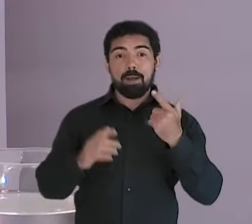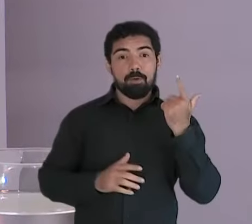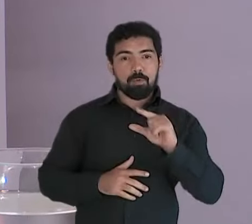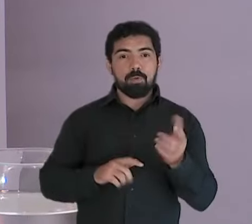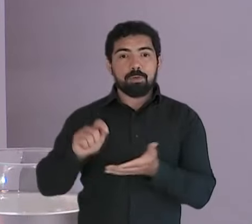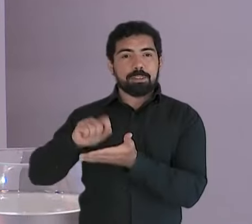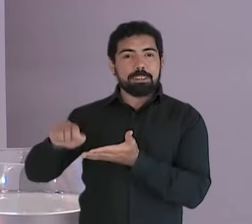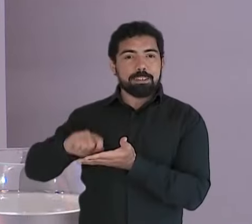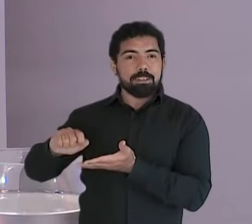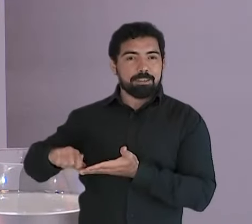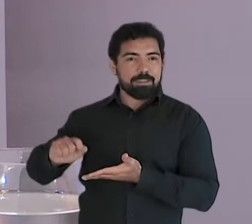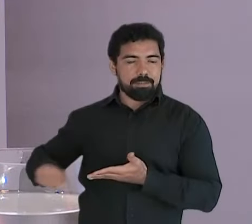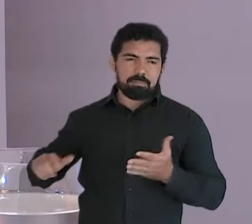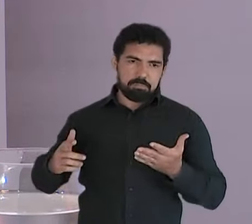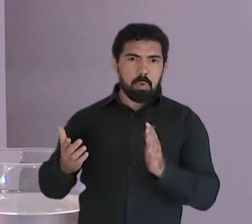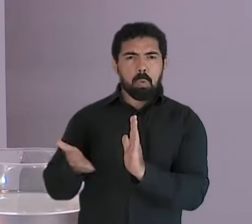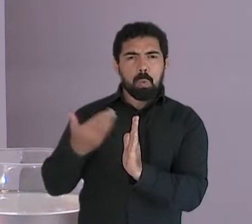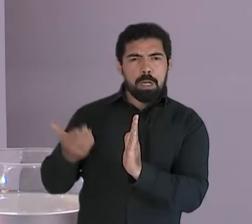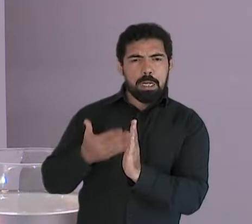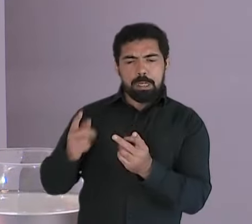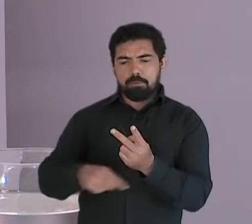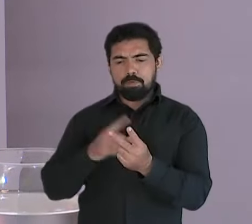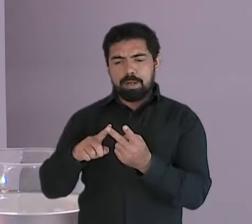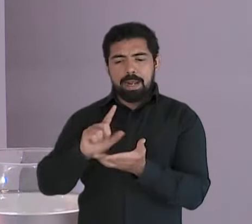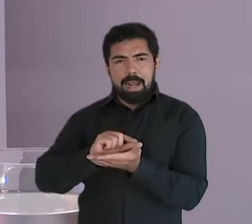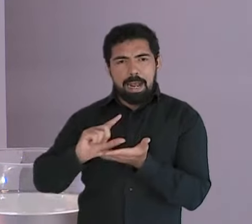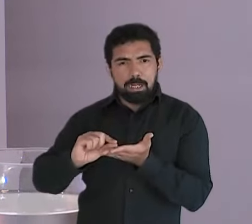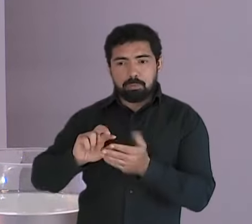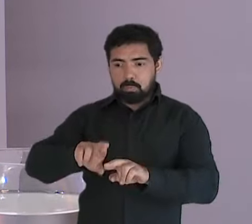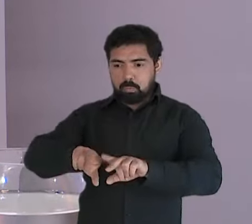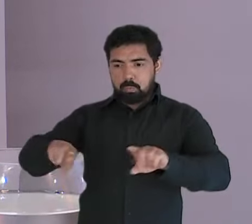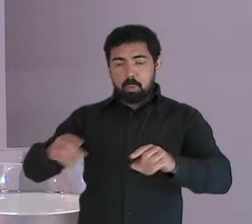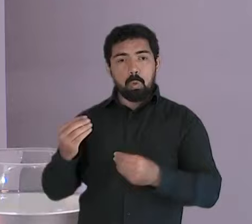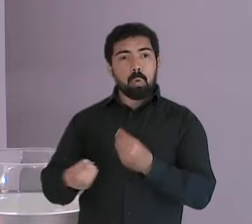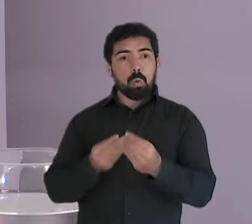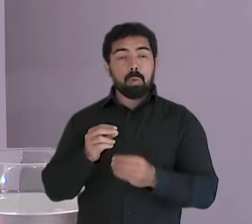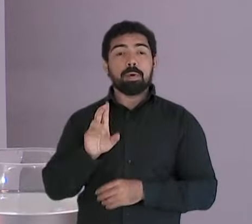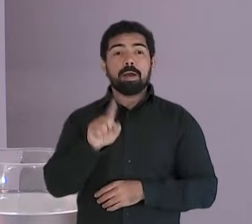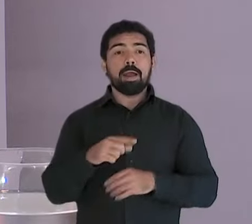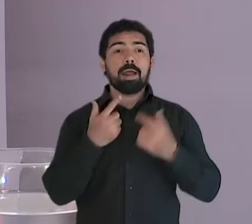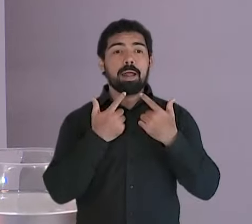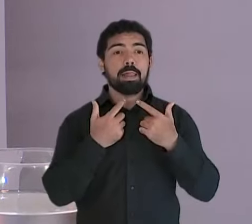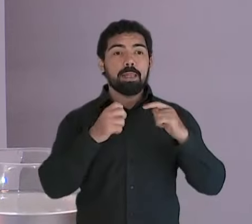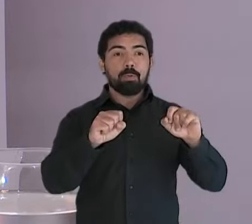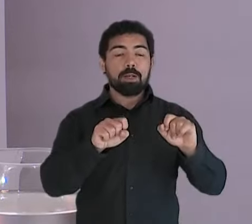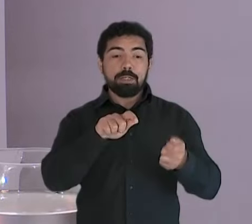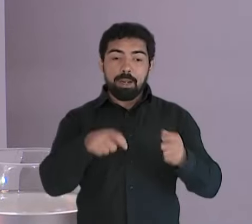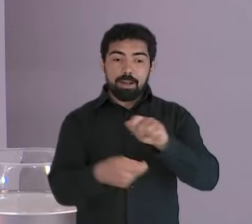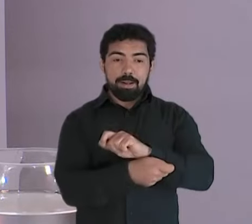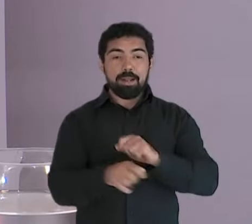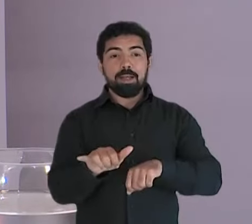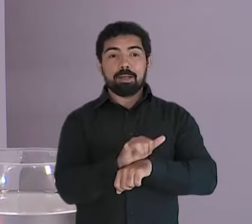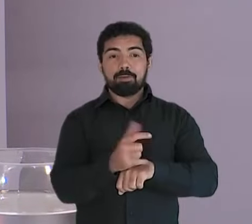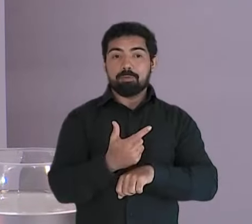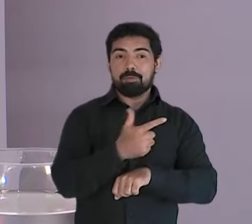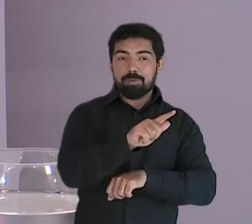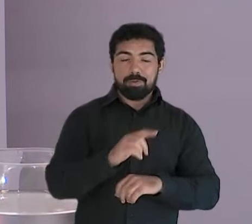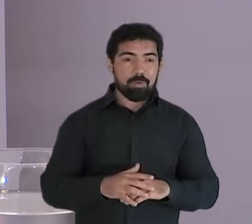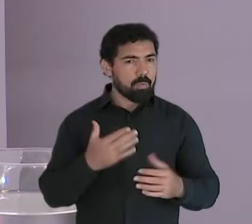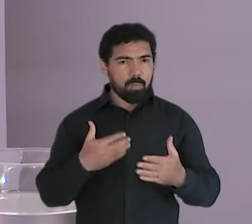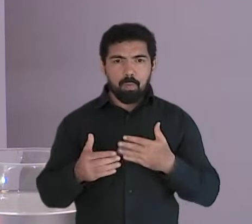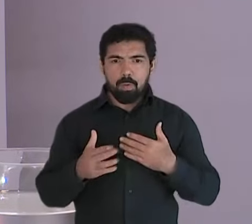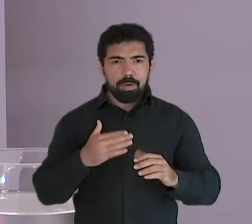escrever artigos, ele publicou tudo que ele publicou usando comunicação alternativa. O que é comunicação alternativa? Comunicação alternativa é qualquer